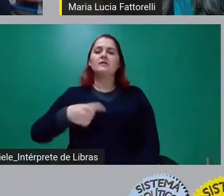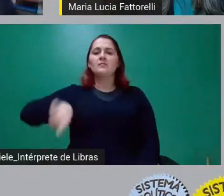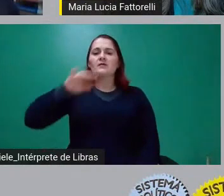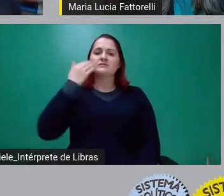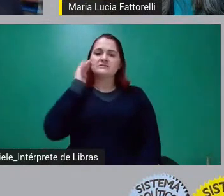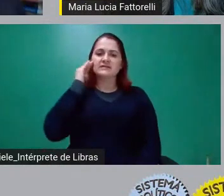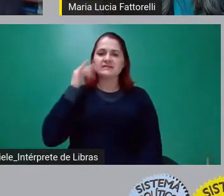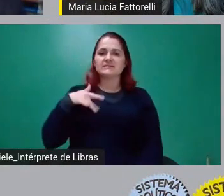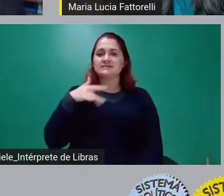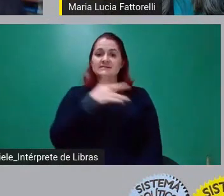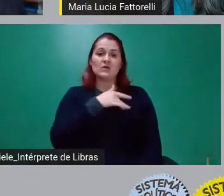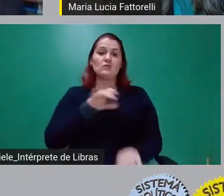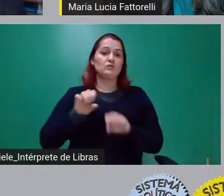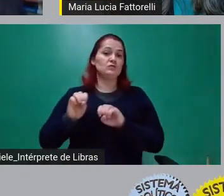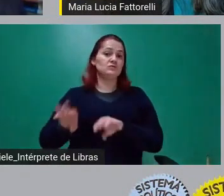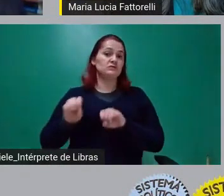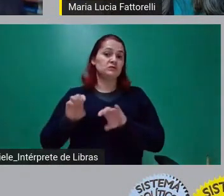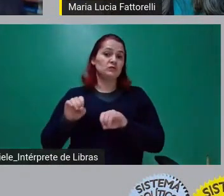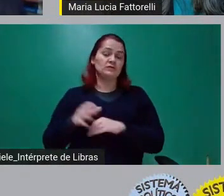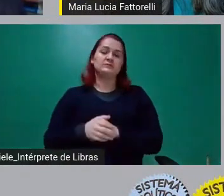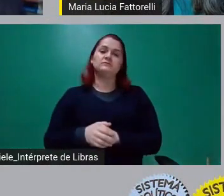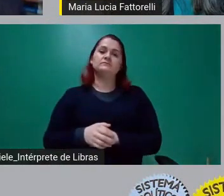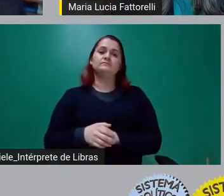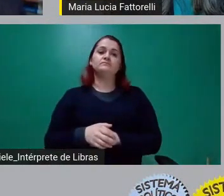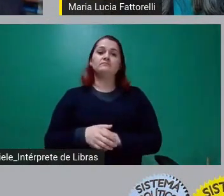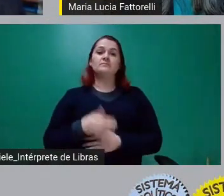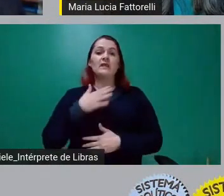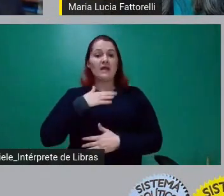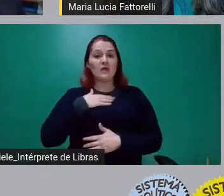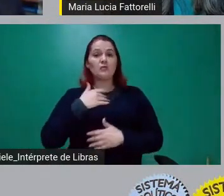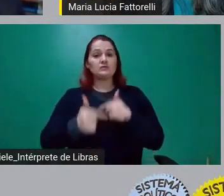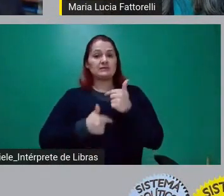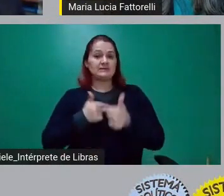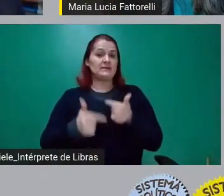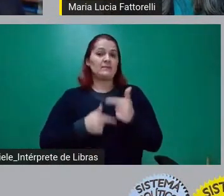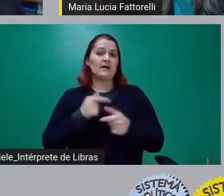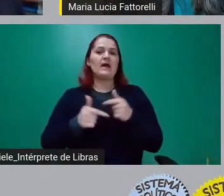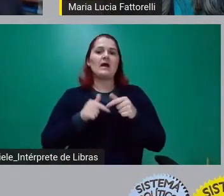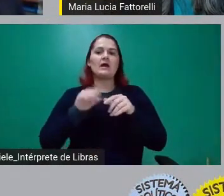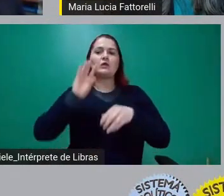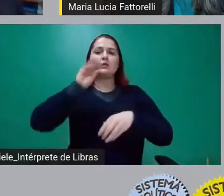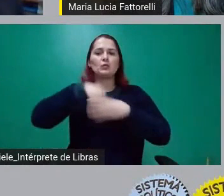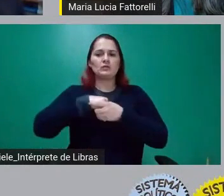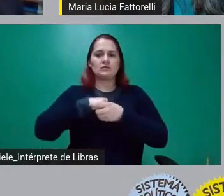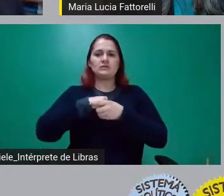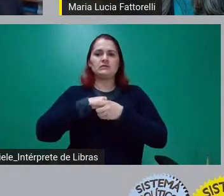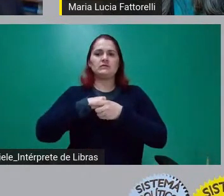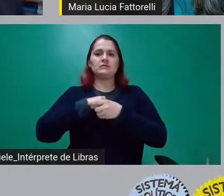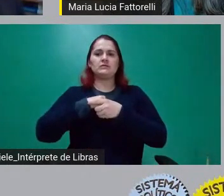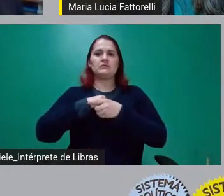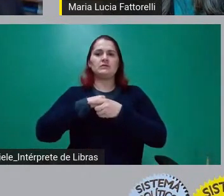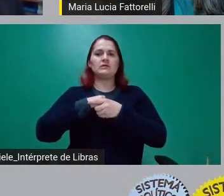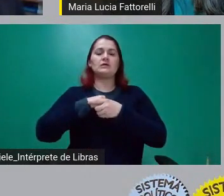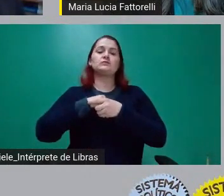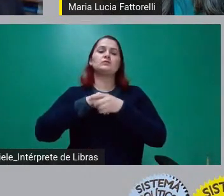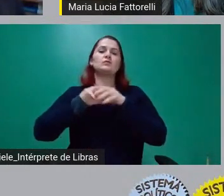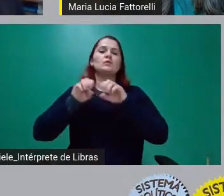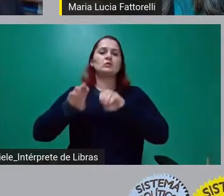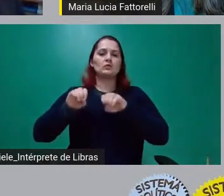Eu sou da educação superior e o Futurice, o projeto do atual governo, que é